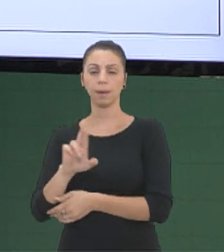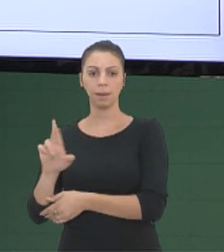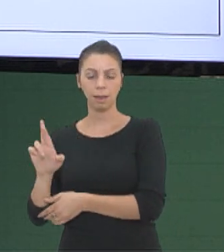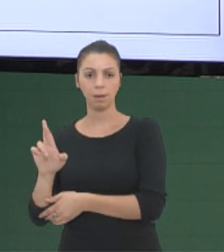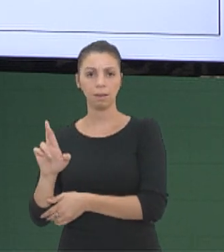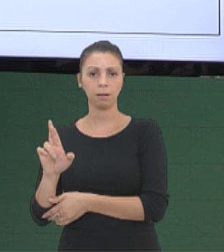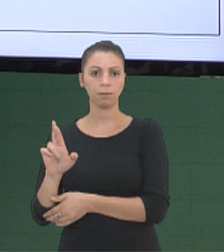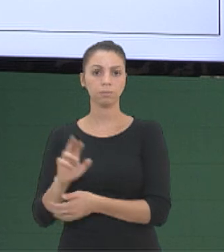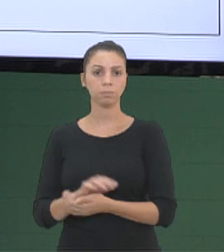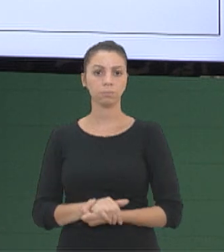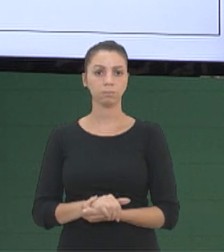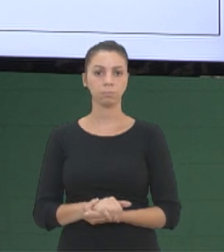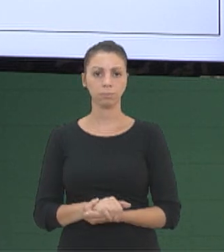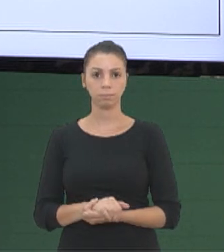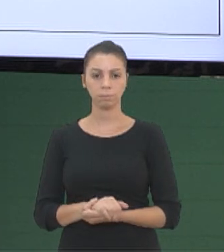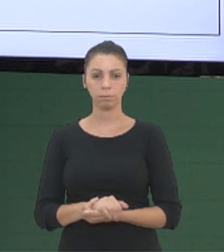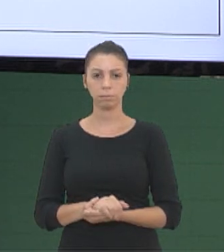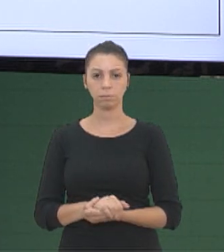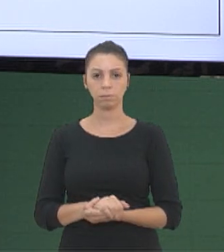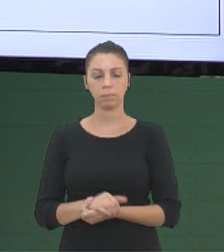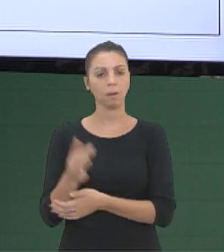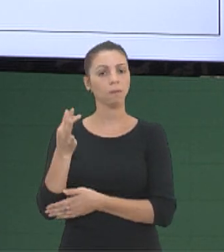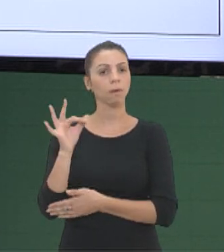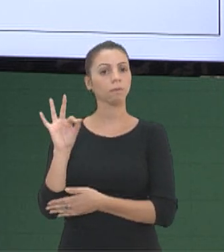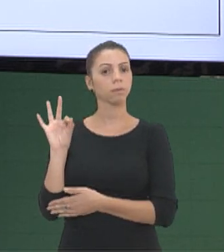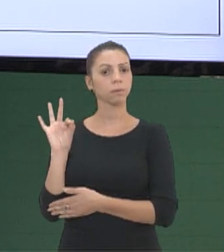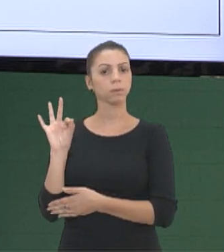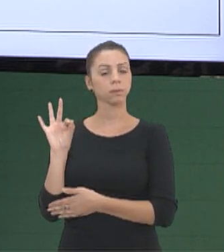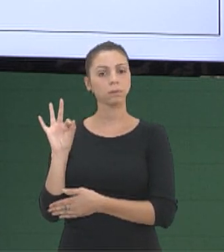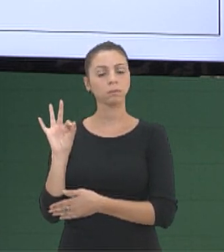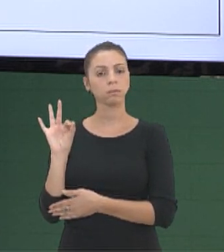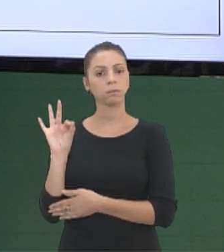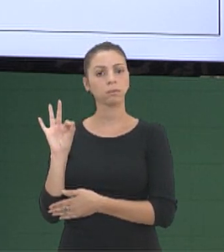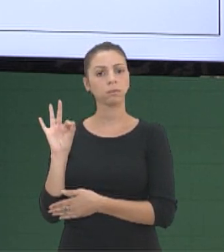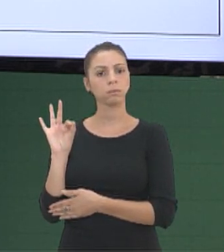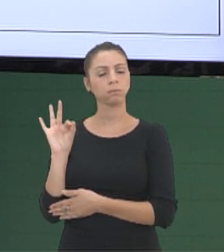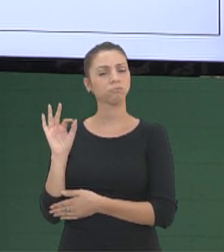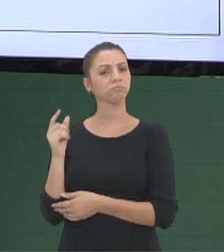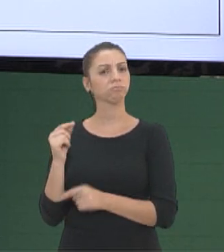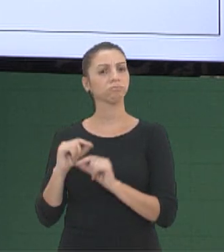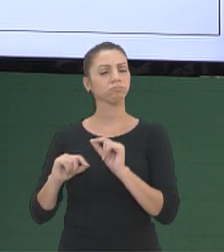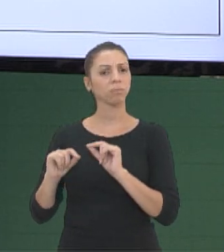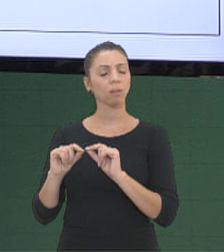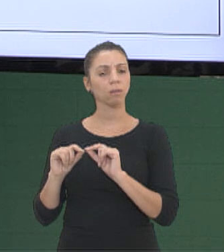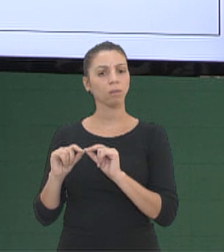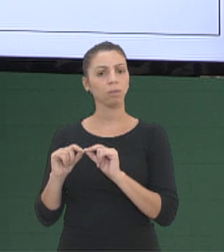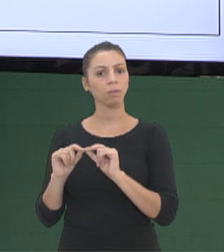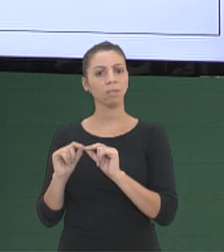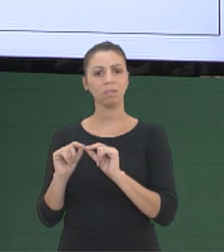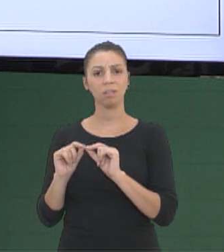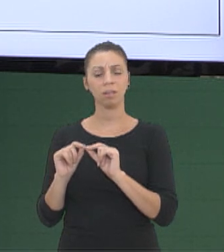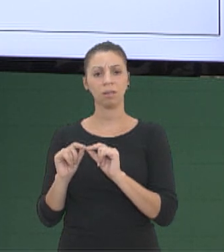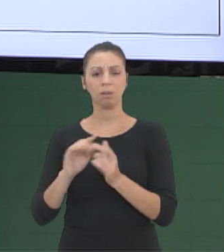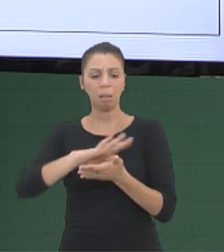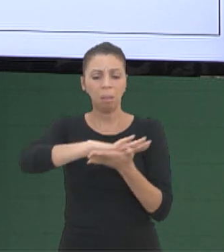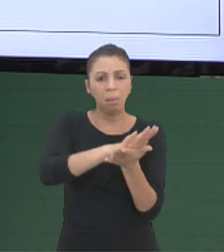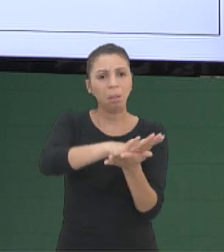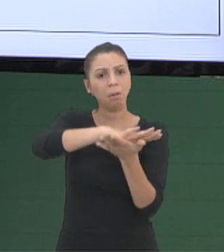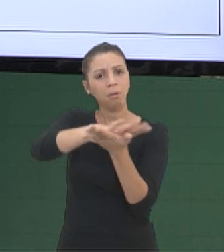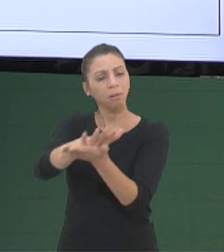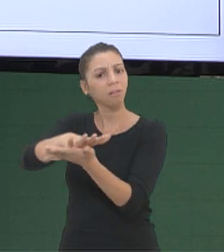levava a França para um abismo, vamos dizer assim,